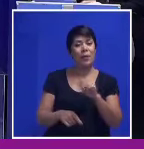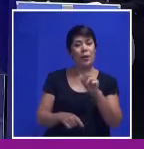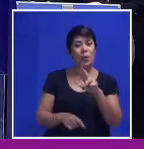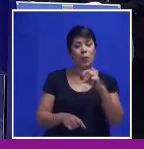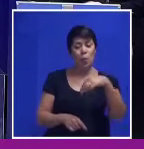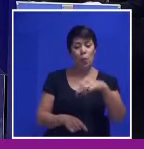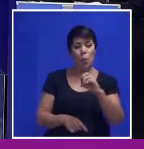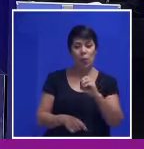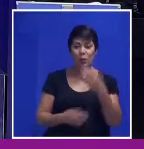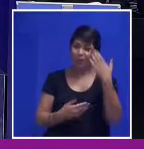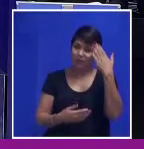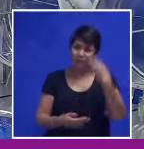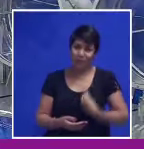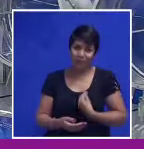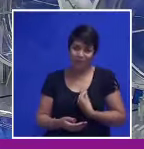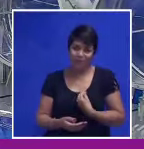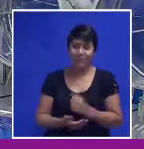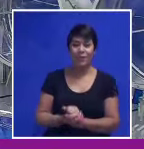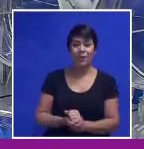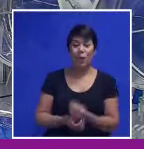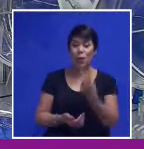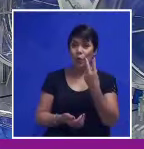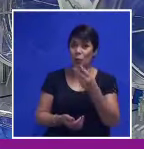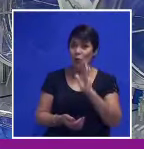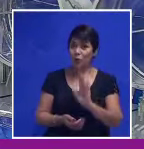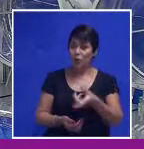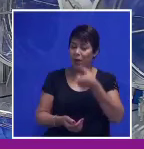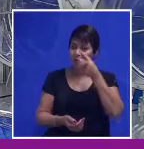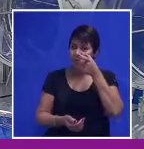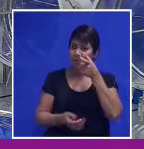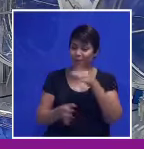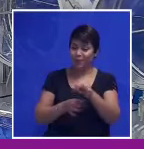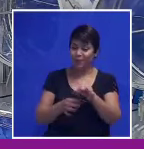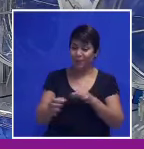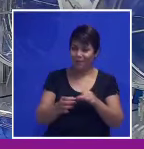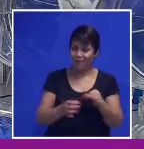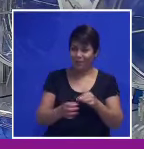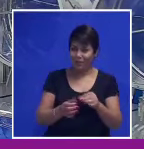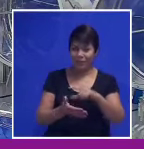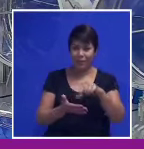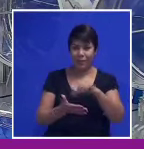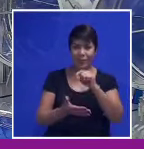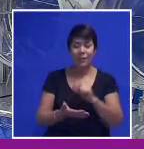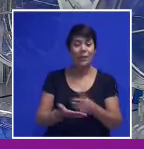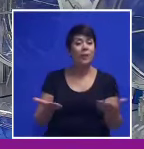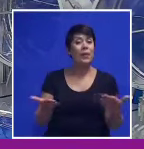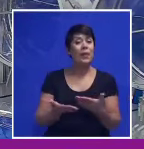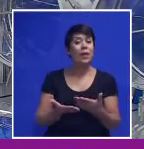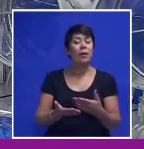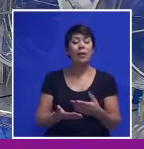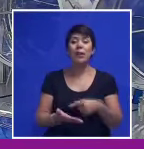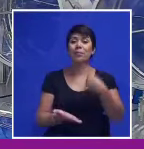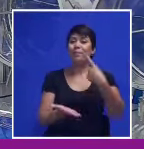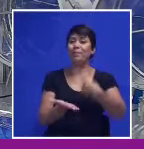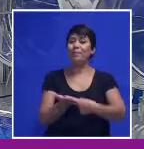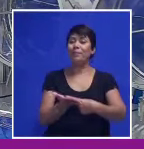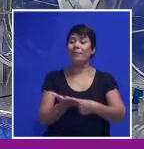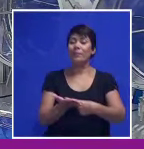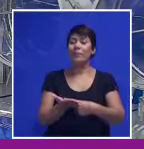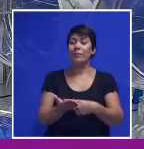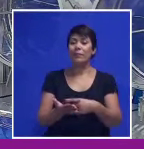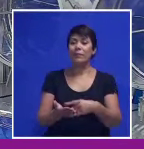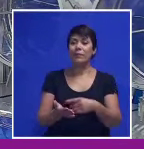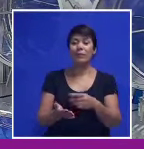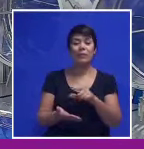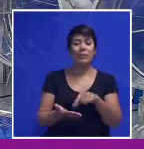Martins. Obrigada pela presença. Eles já acompanharam de perto os preparativos aqui para o nosso sorteio e agora também vão validar